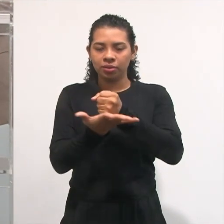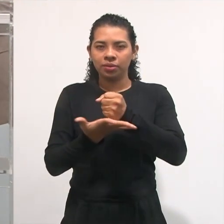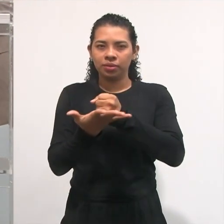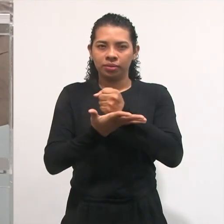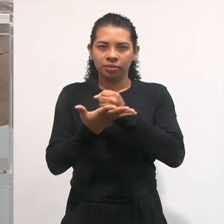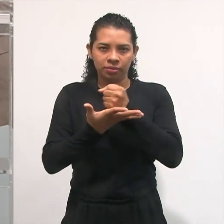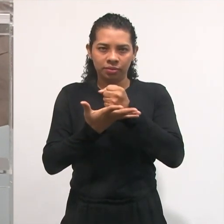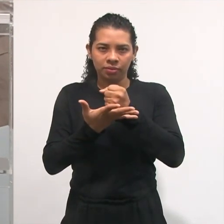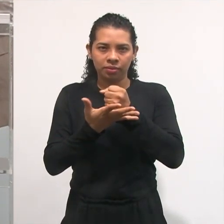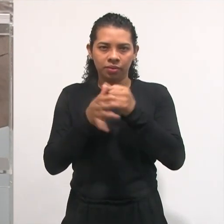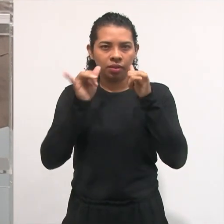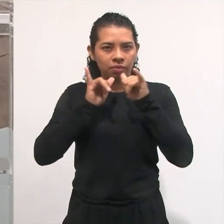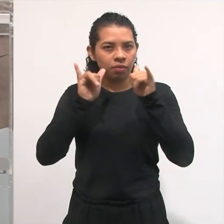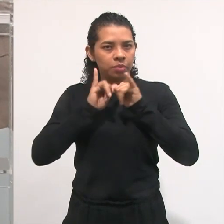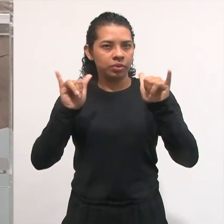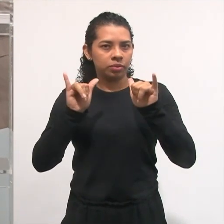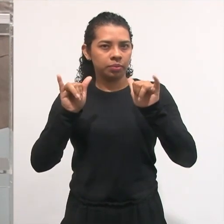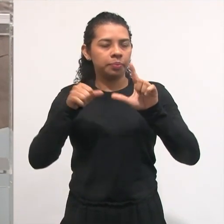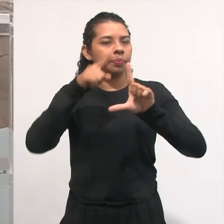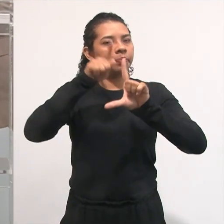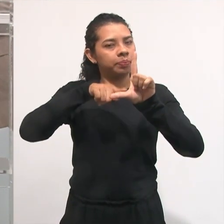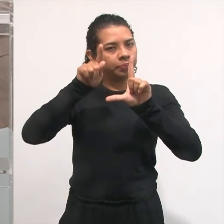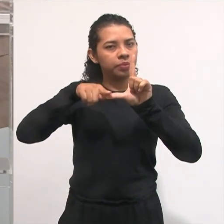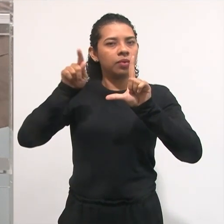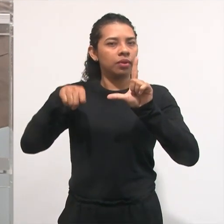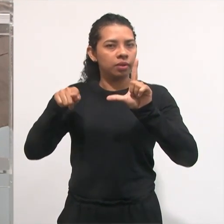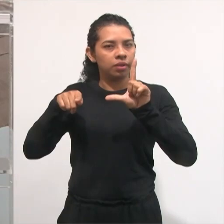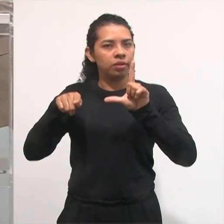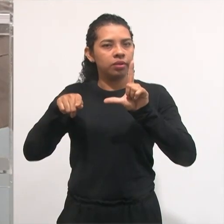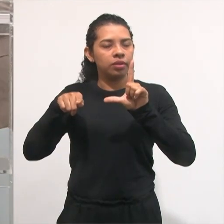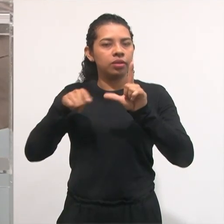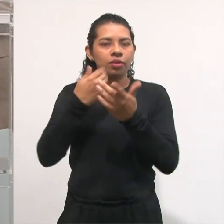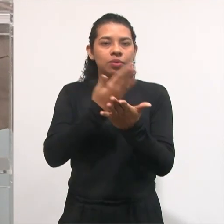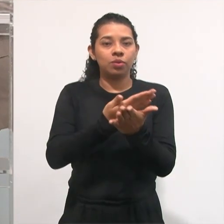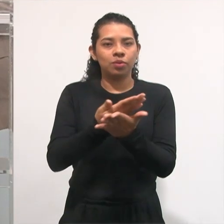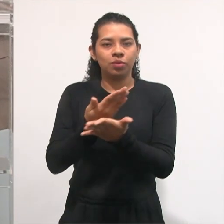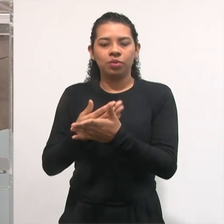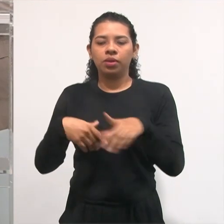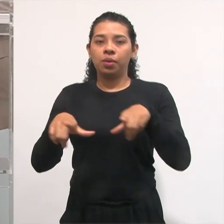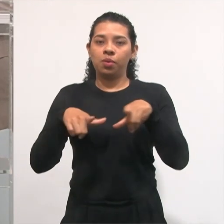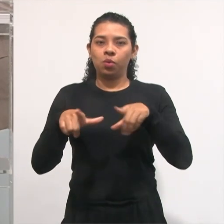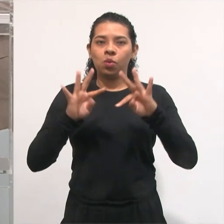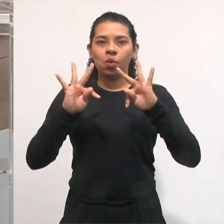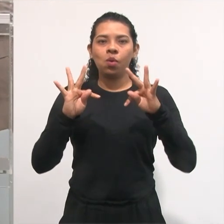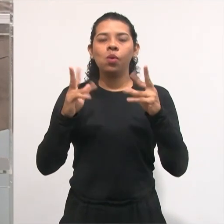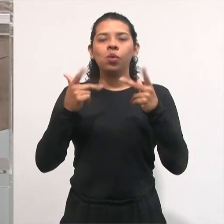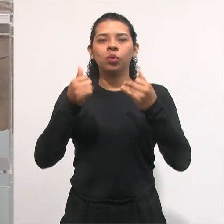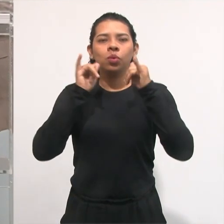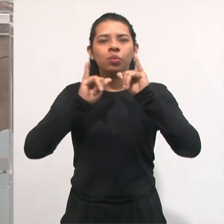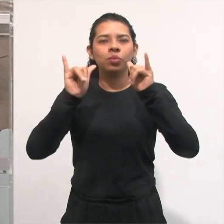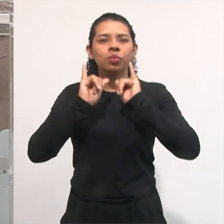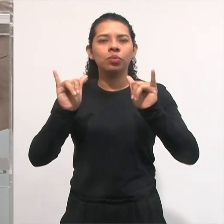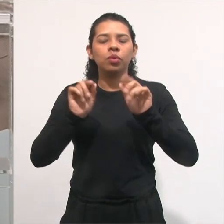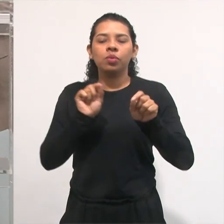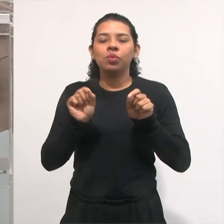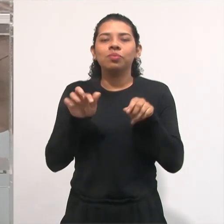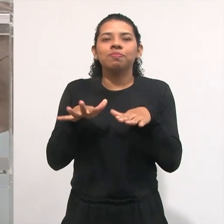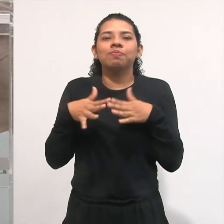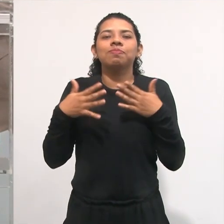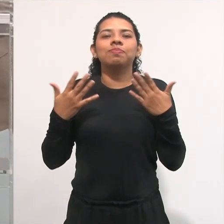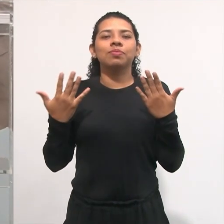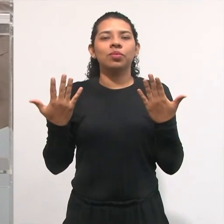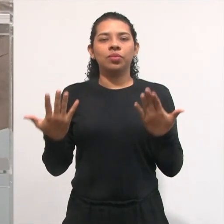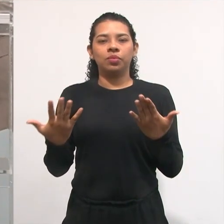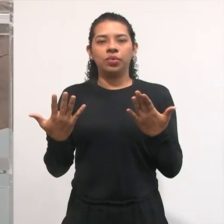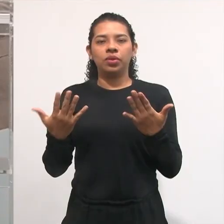coletar informações, dados. Estatística vai trabalhar com isso, né? Então, eu vou fazer informações, vou trabalhar com informações. Mas que informações vêm